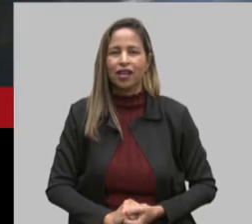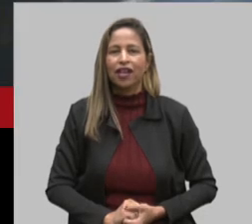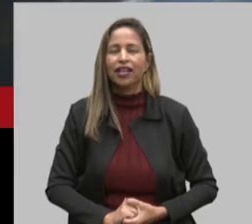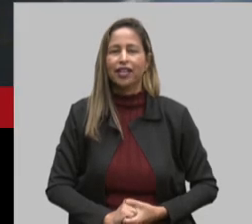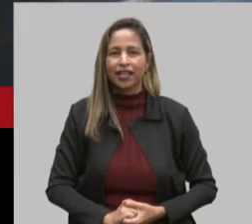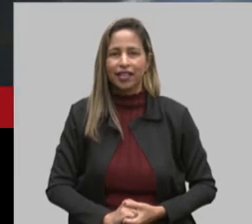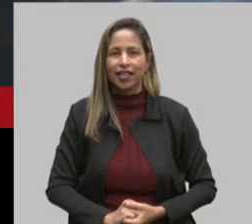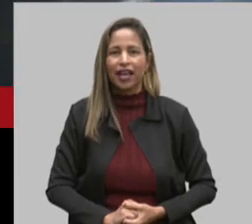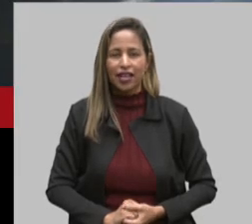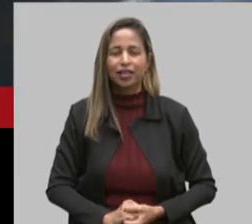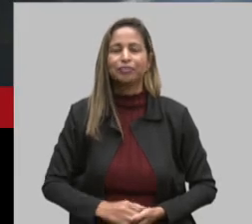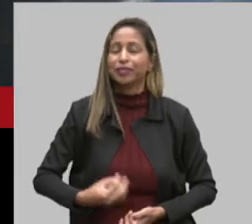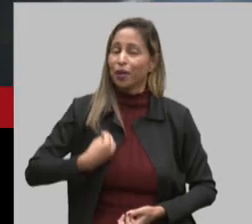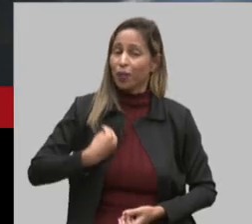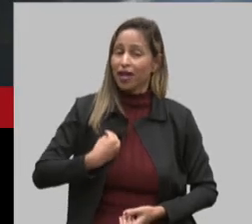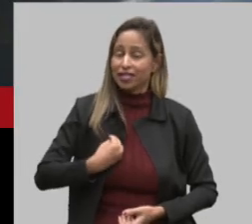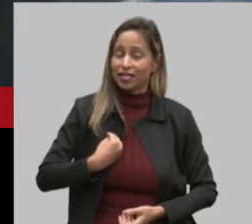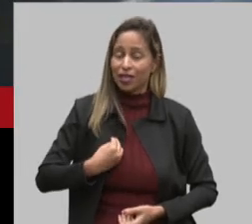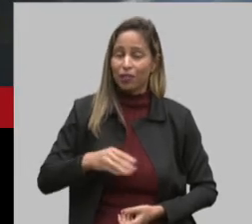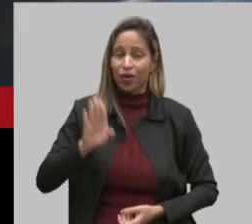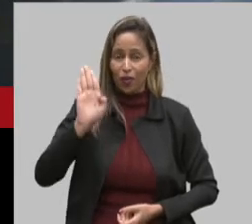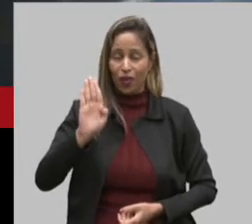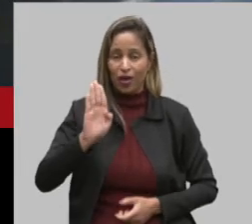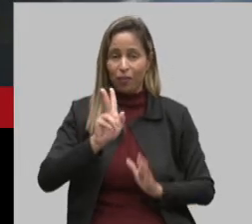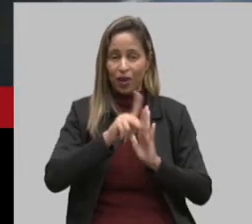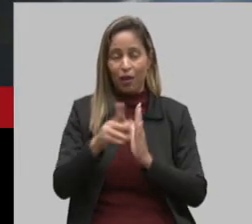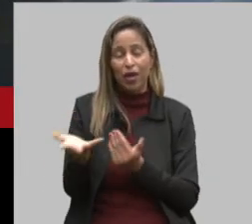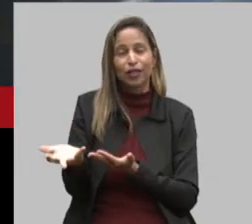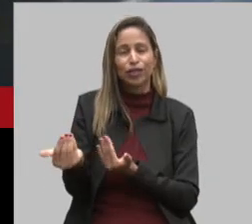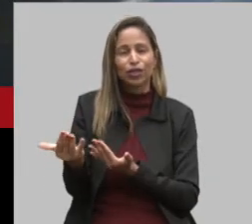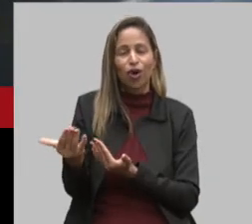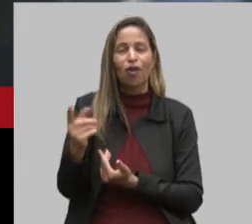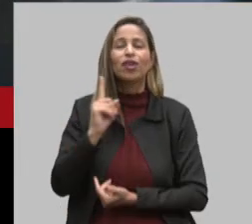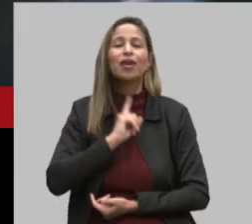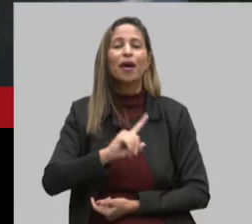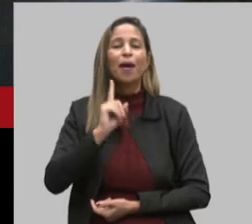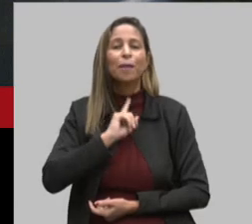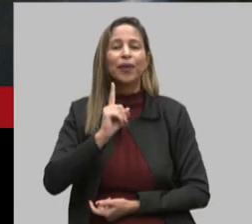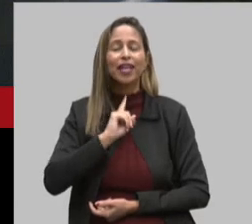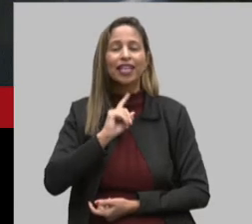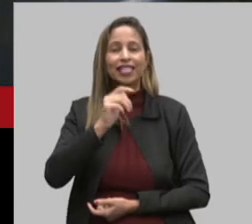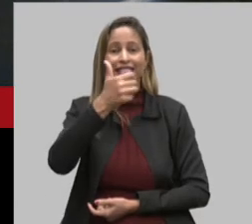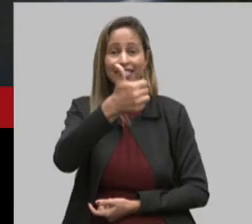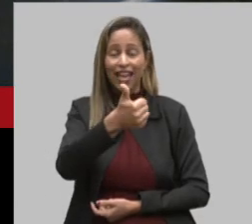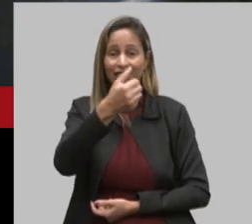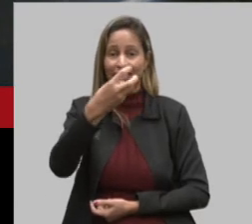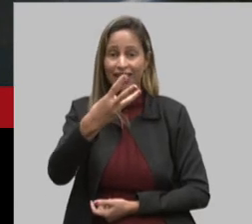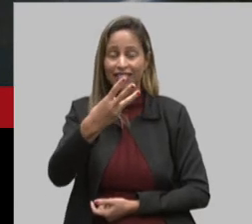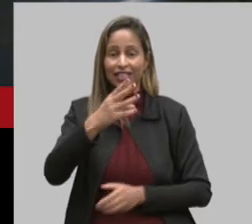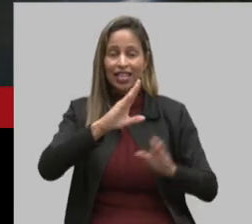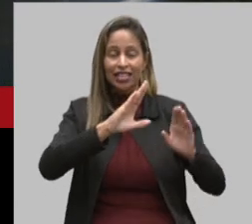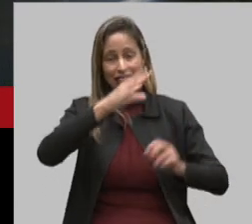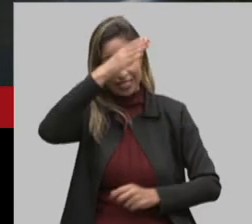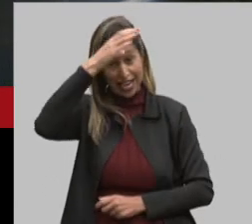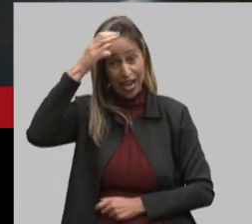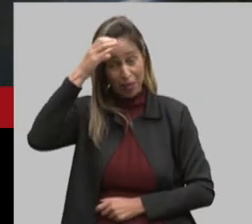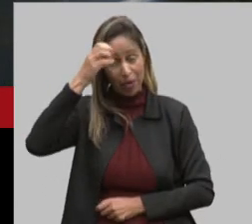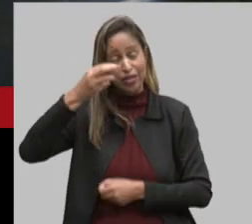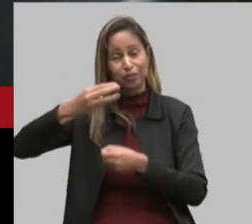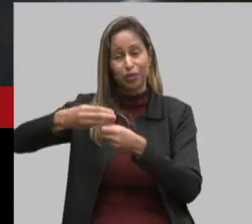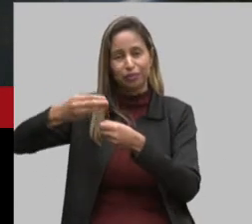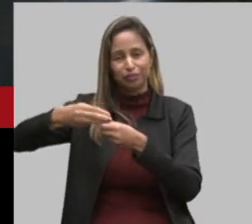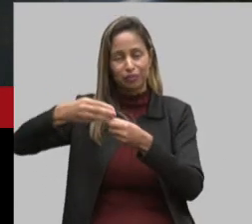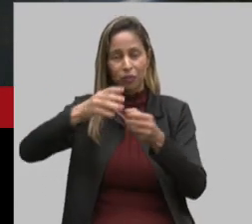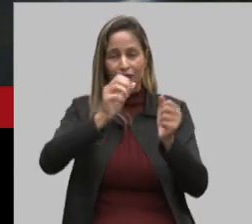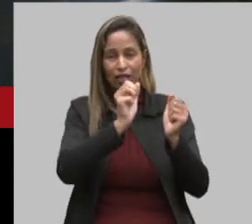participam dessa edição do Parlamento jovem de Minas 133 câmaras municipais agrupadas